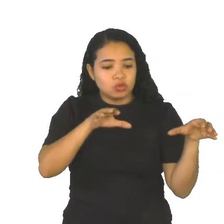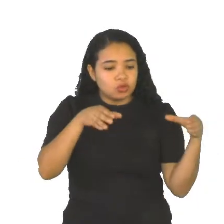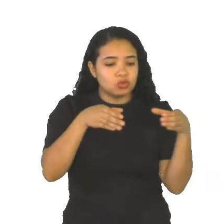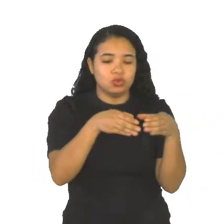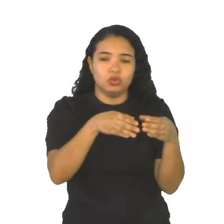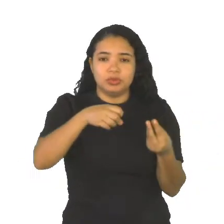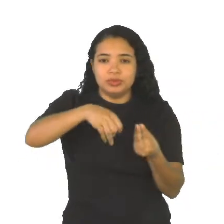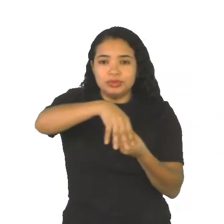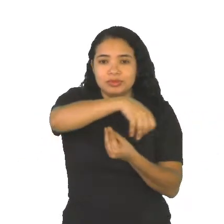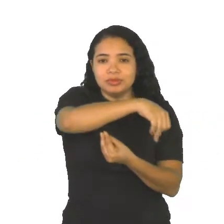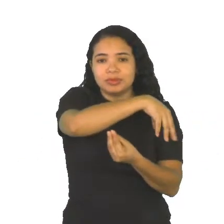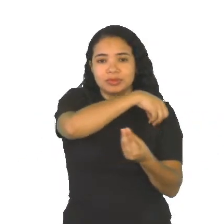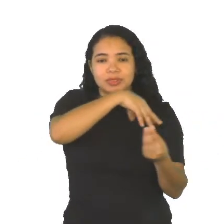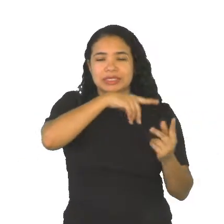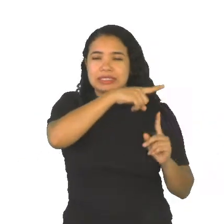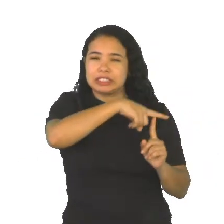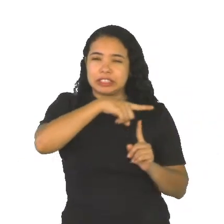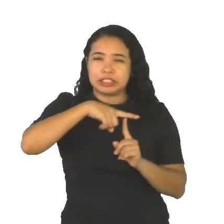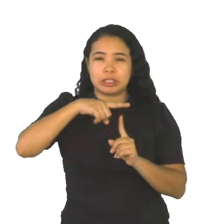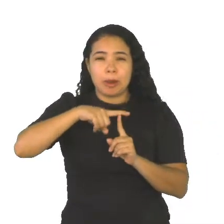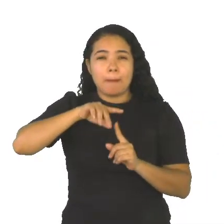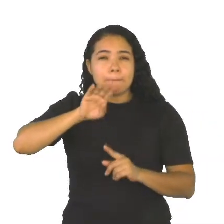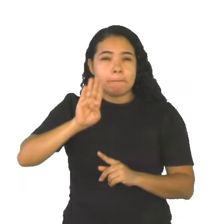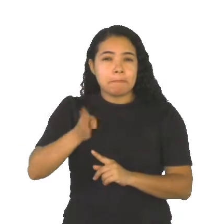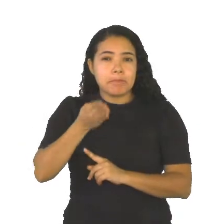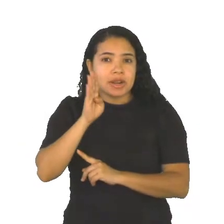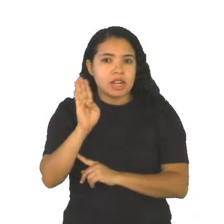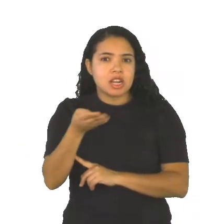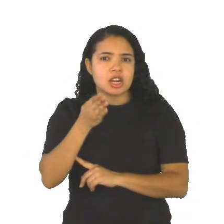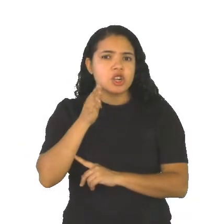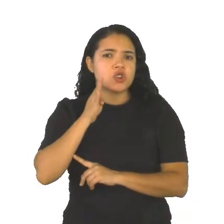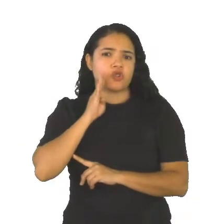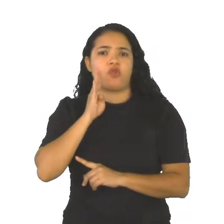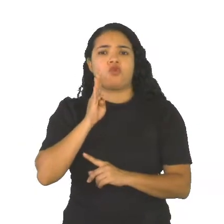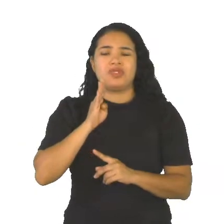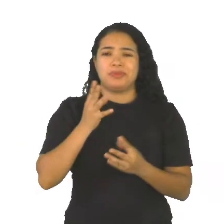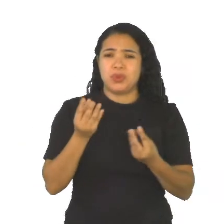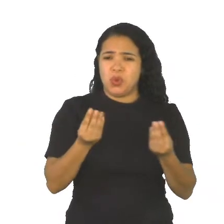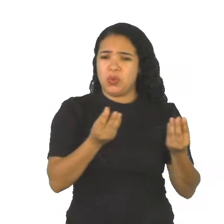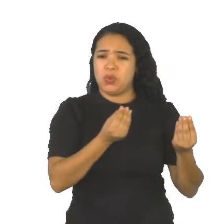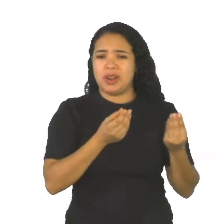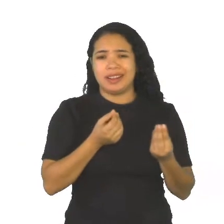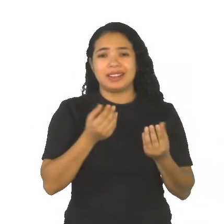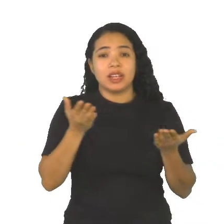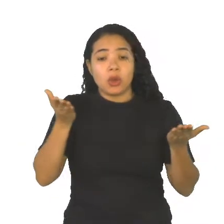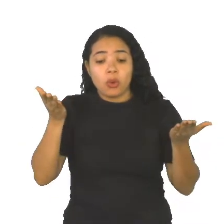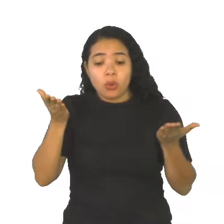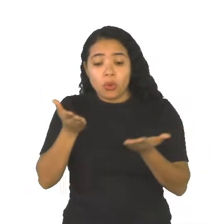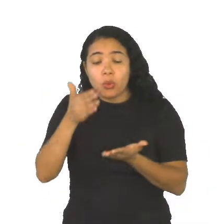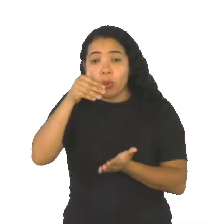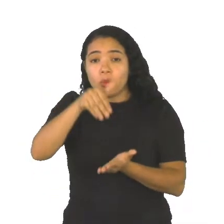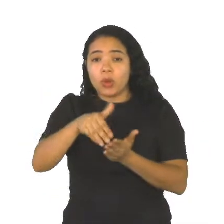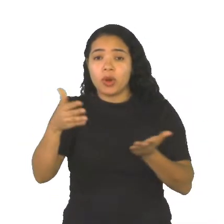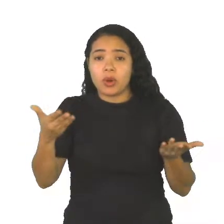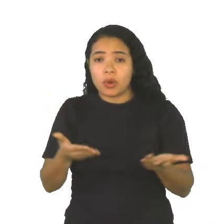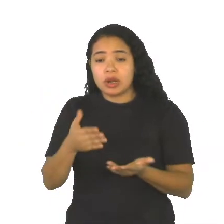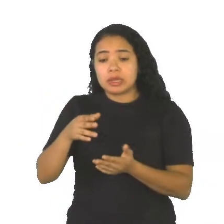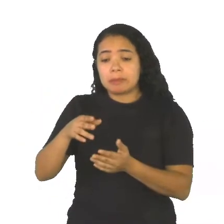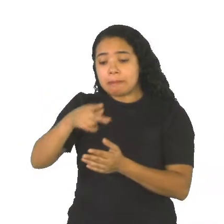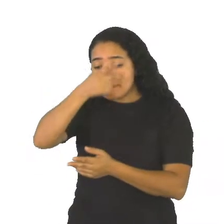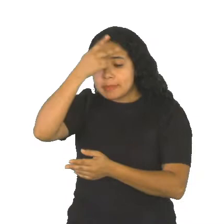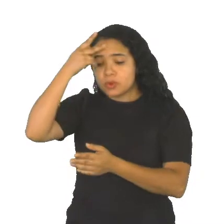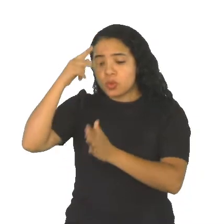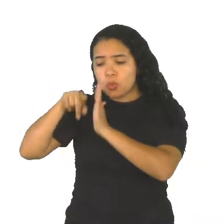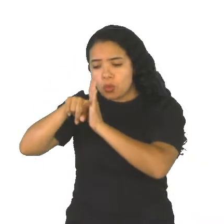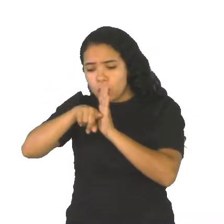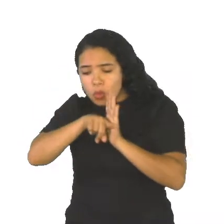espécies, calcula-se que são milhões e que até hoje os cientistas seguem descobrindo novos exemplares de fungos. Até hoje a gente não tem uma